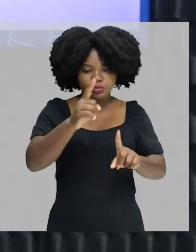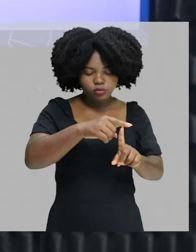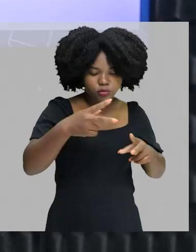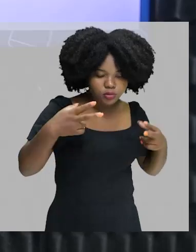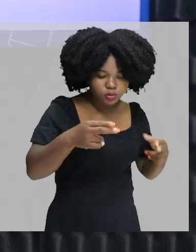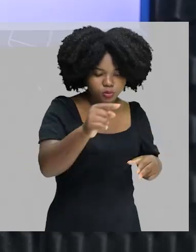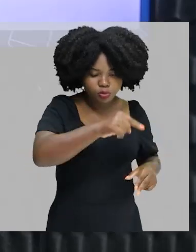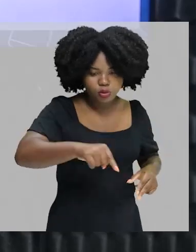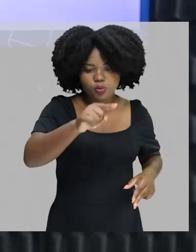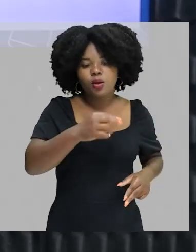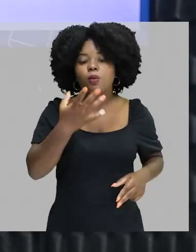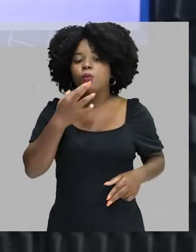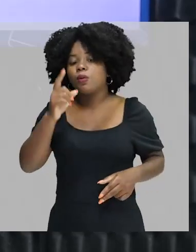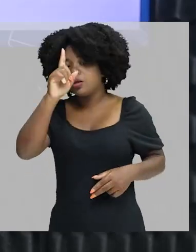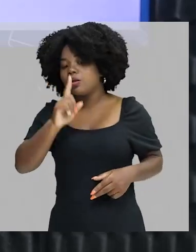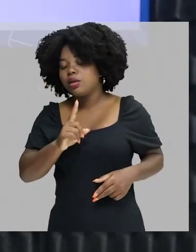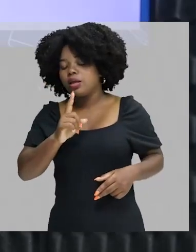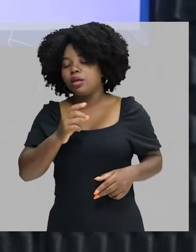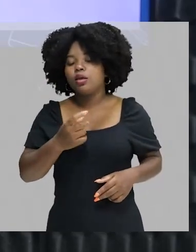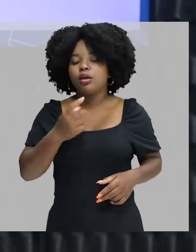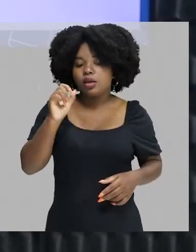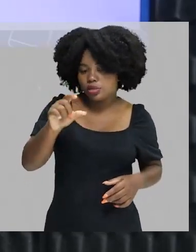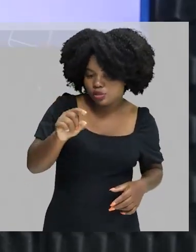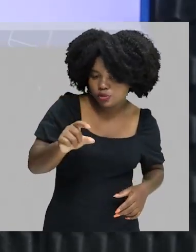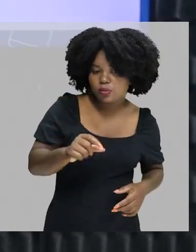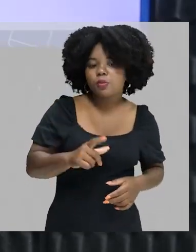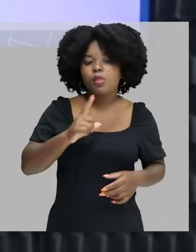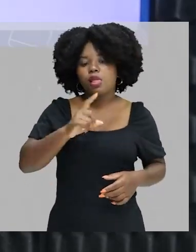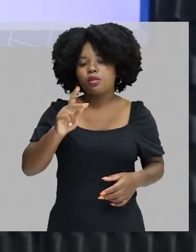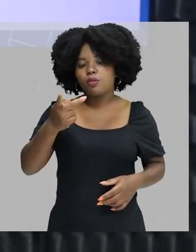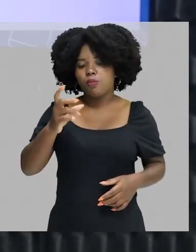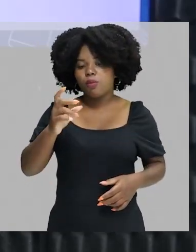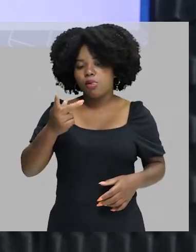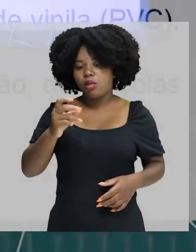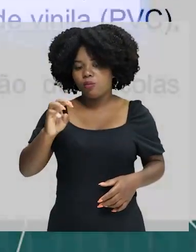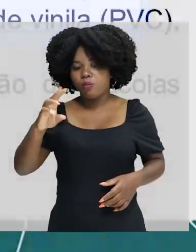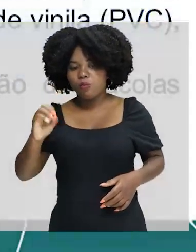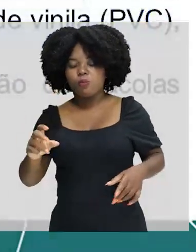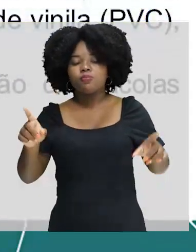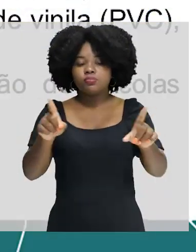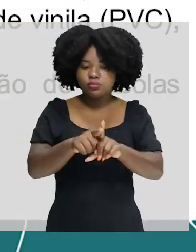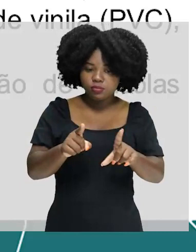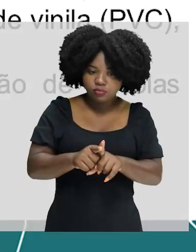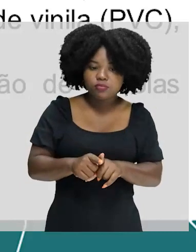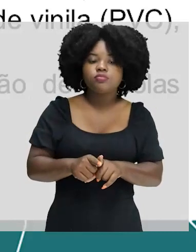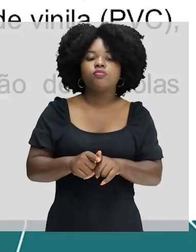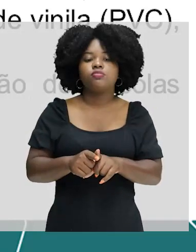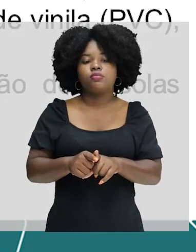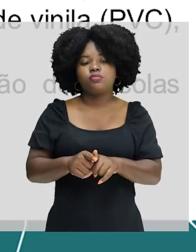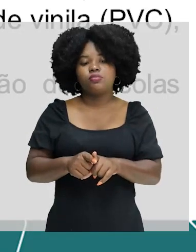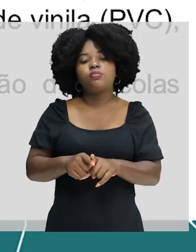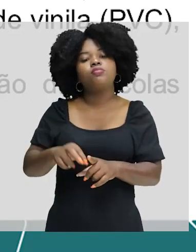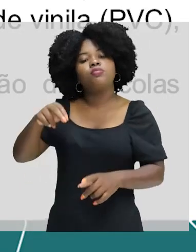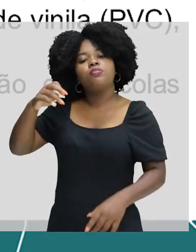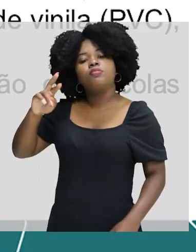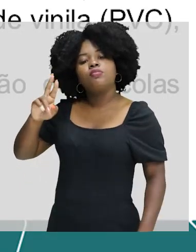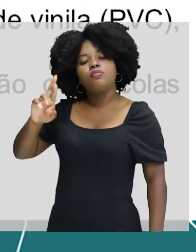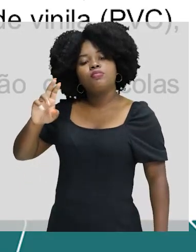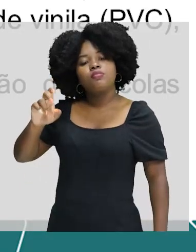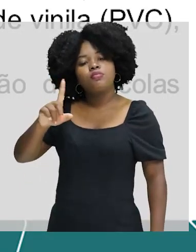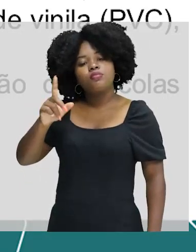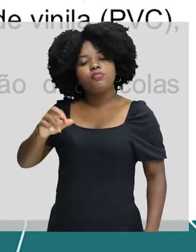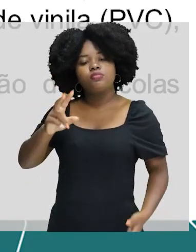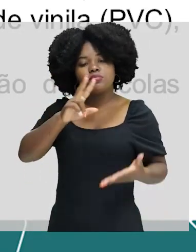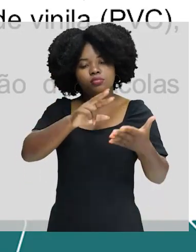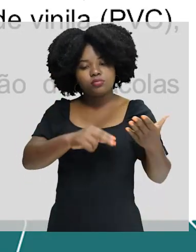de monômero, vamos ter o homopolímero. E também, quanto à natureza, olha